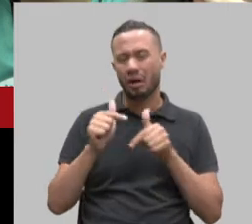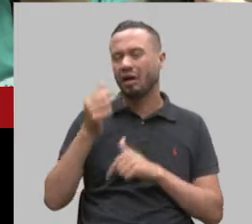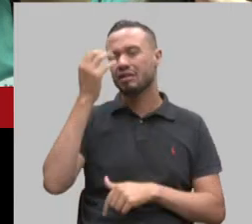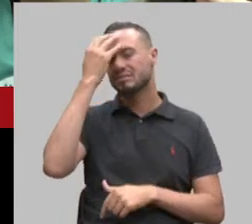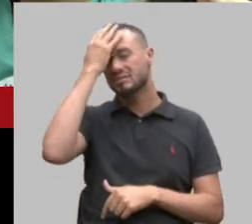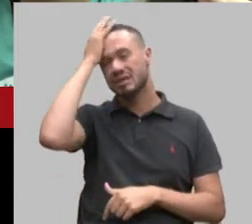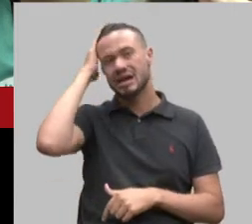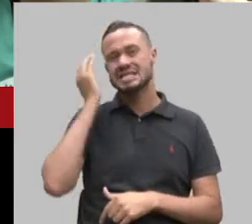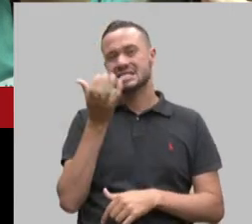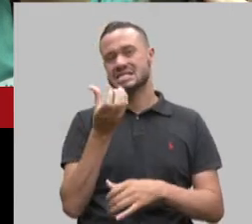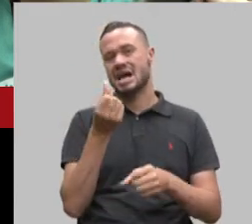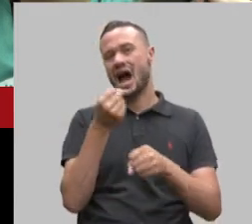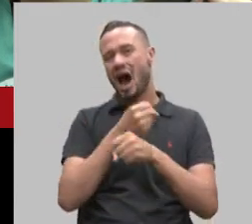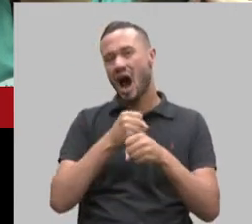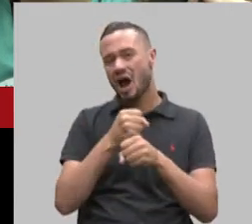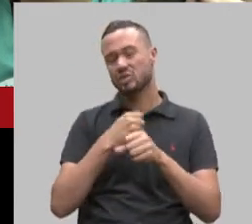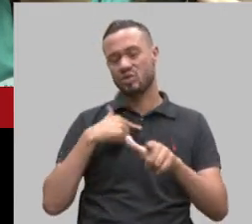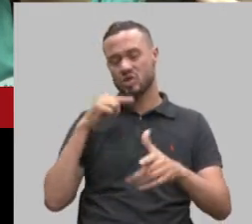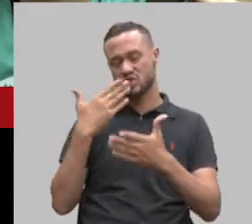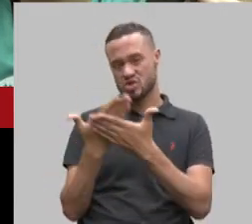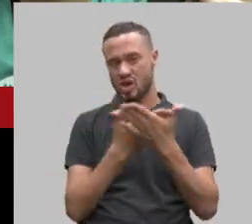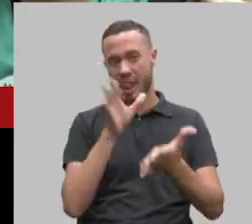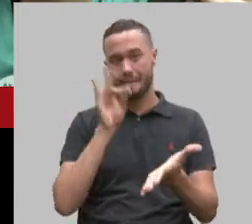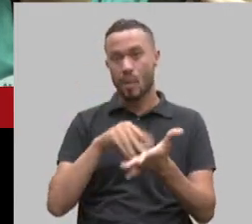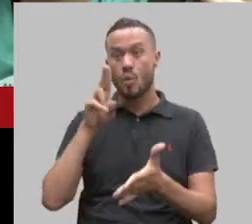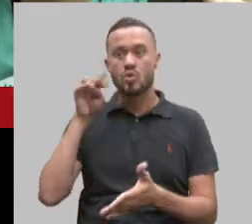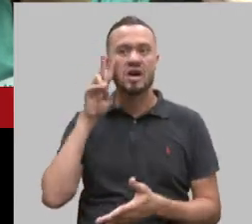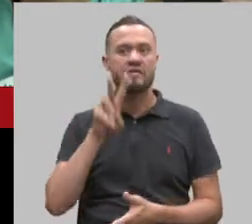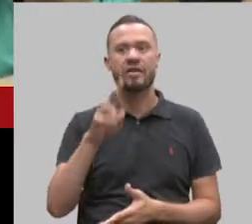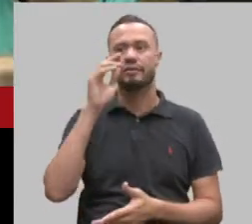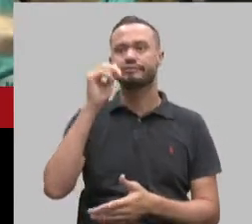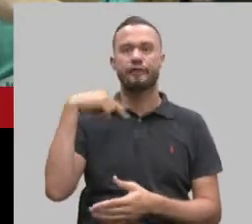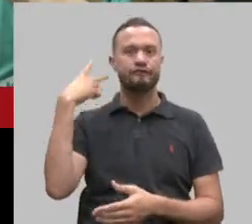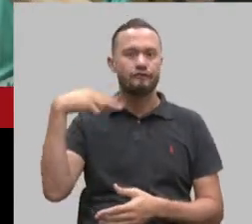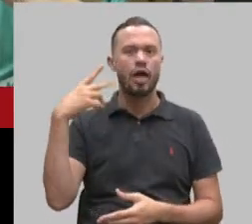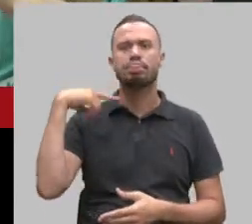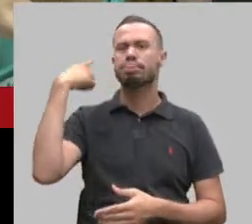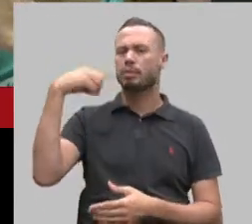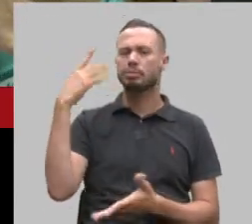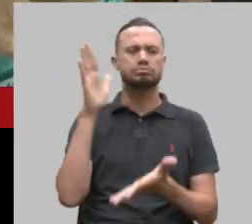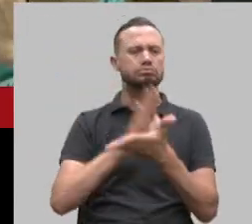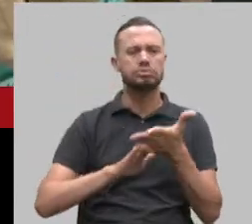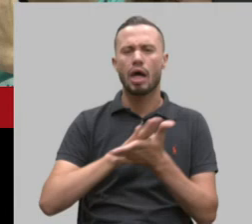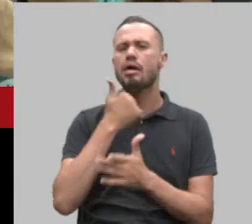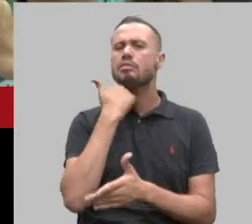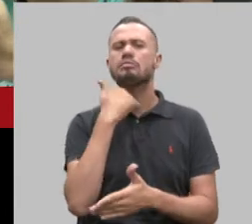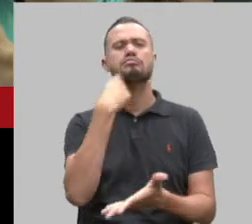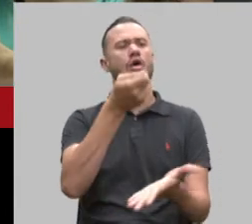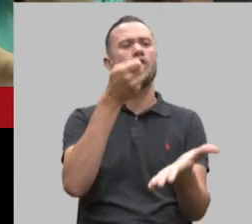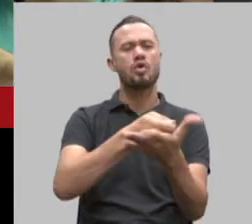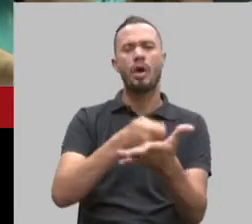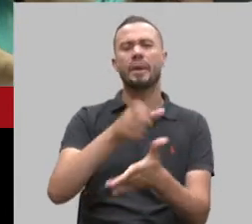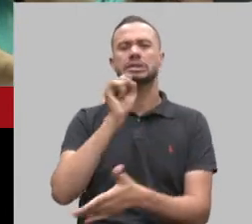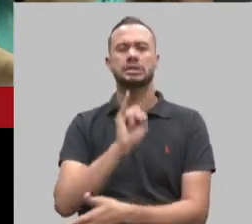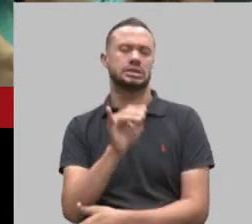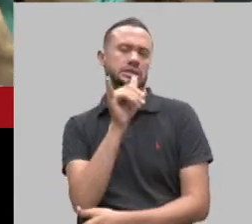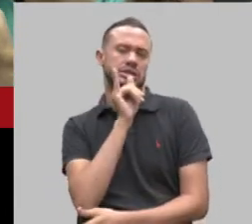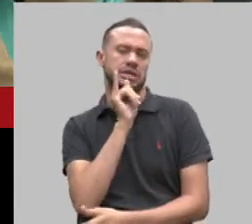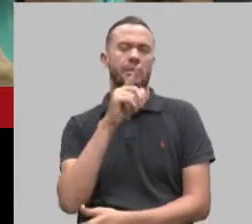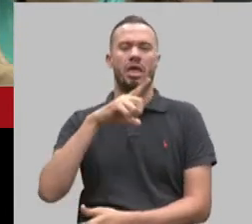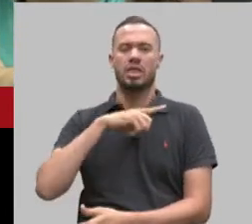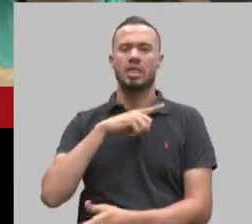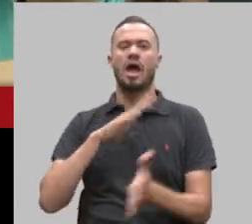nunca vi um vereador eu nunca vi um deputado eu nunca vi ninguém ir lá no cobrar se existia acessibilidade